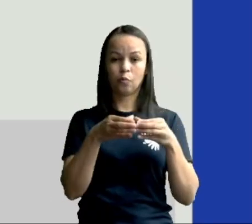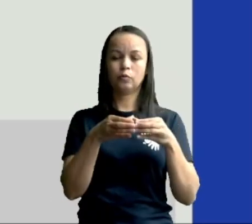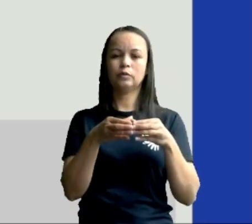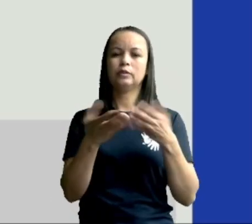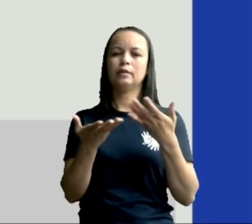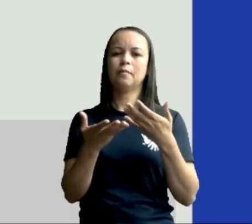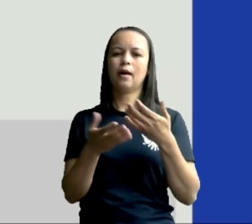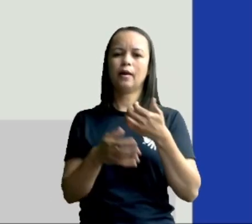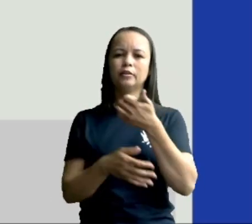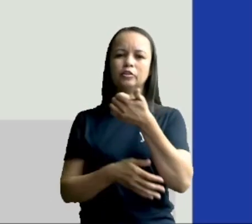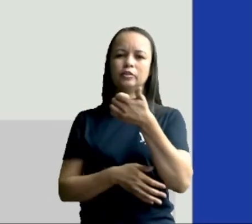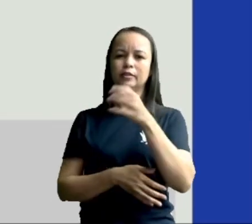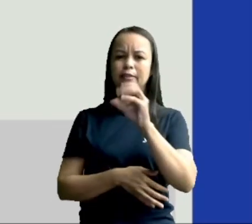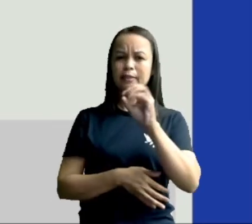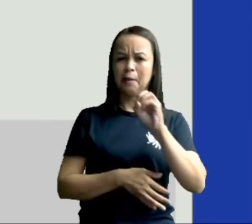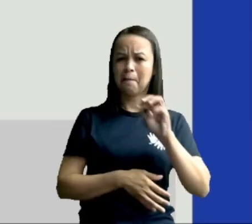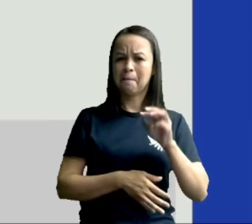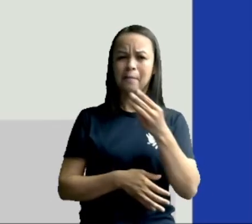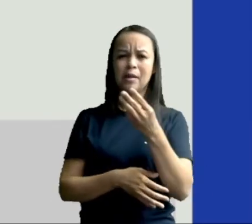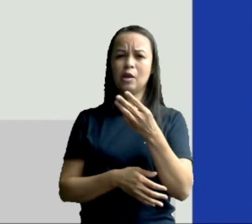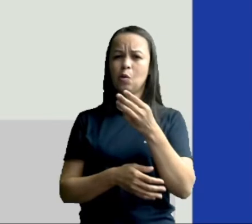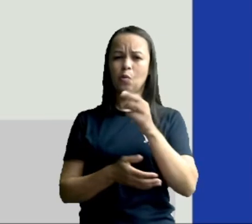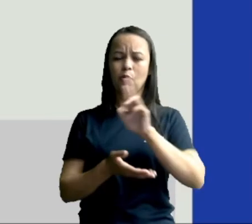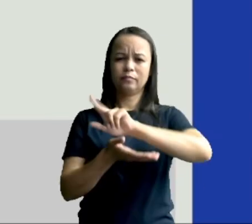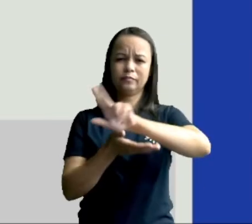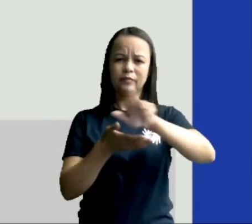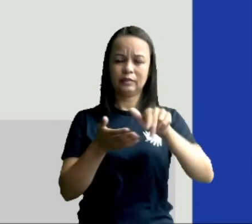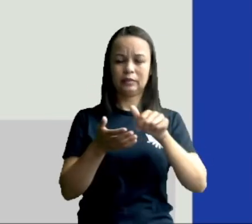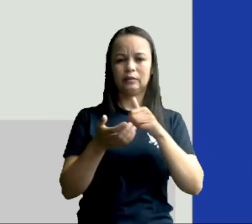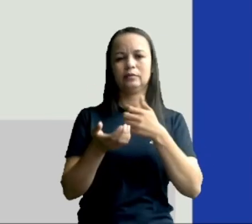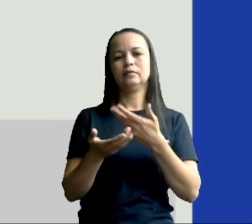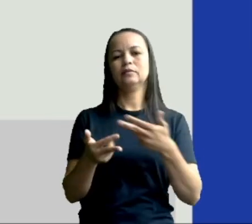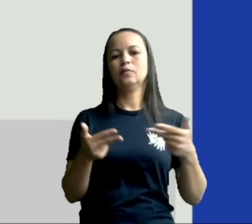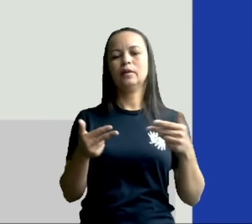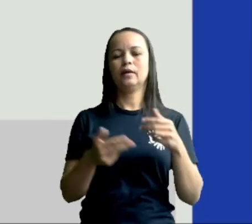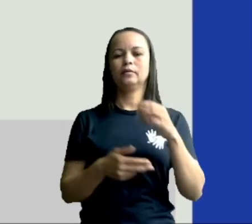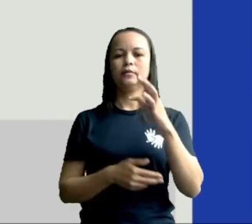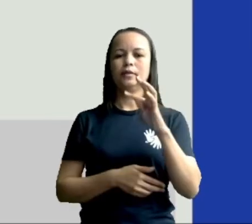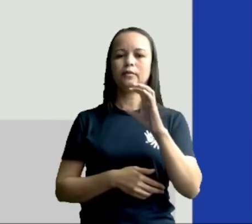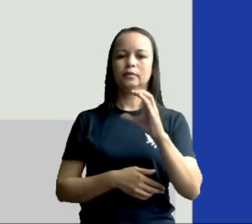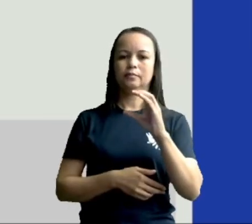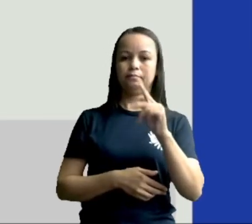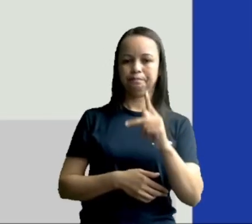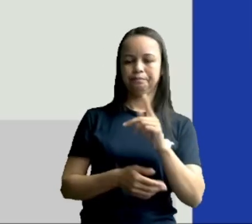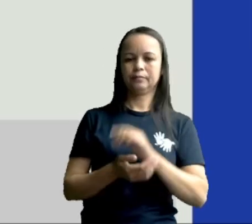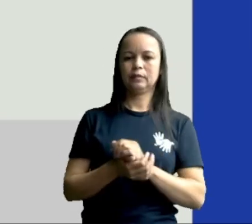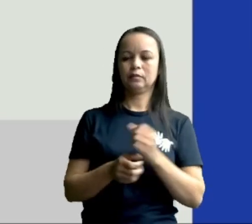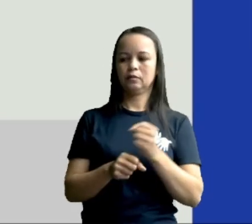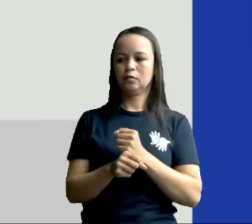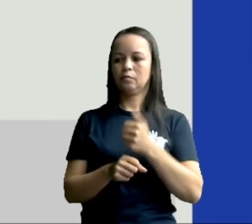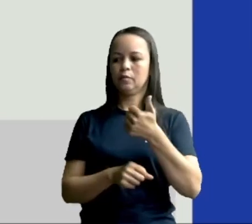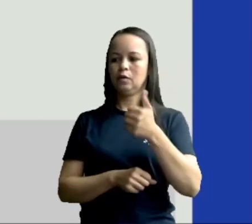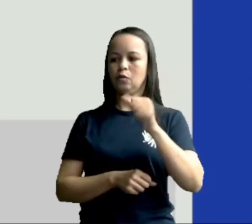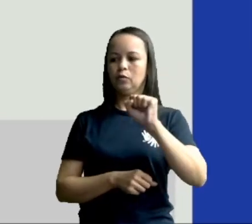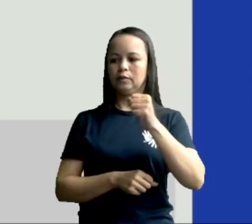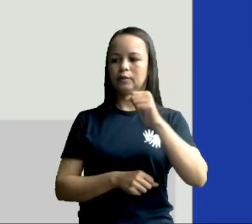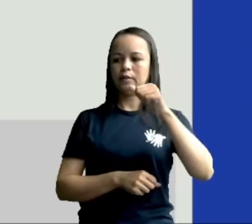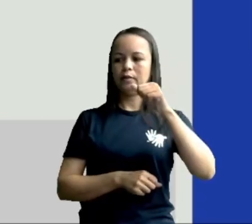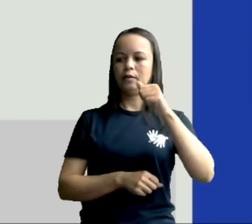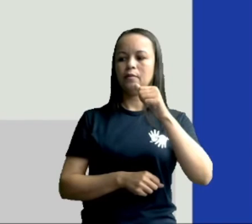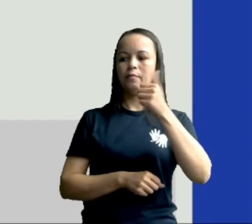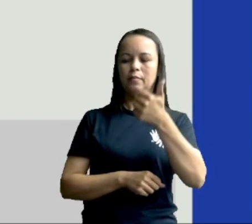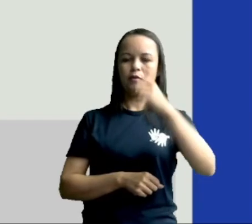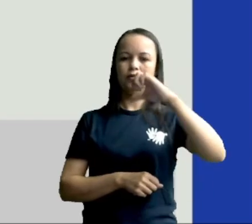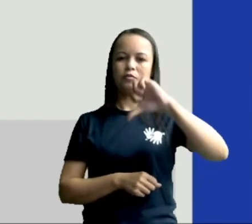mil redes, que funcionaram sobre a TCP. Só em 1987 é que a internet deixou de